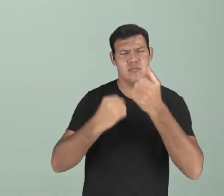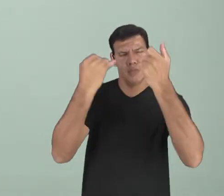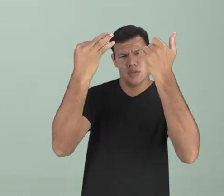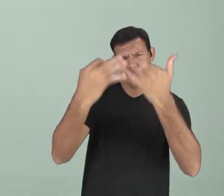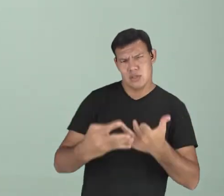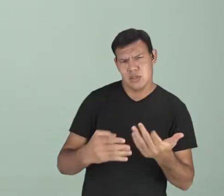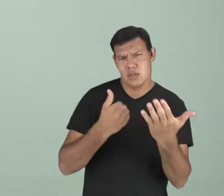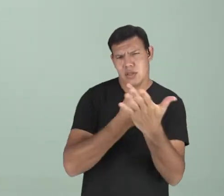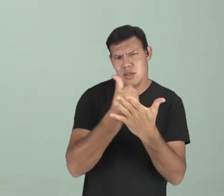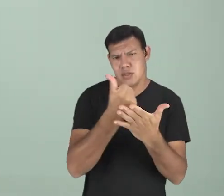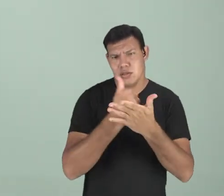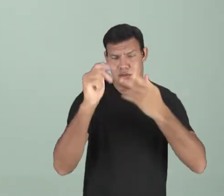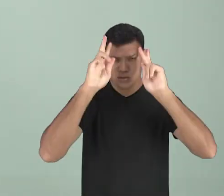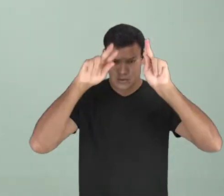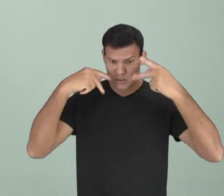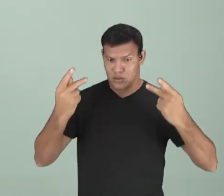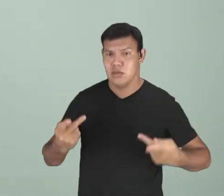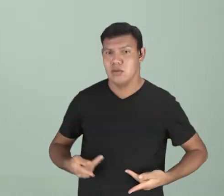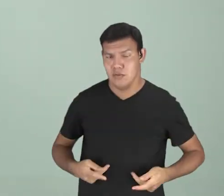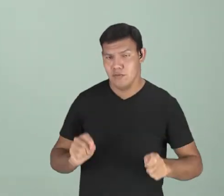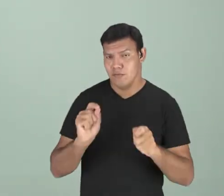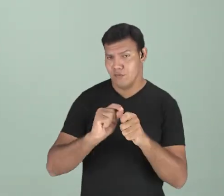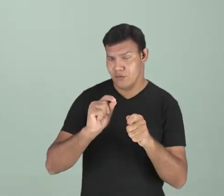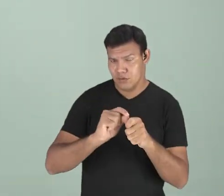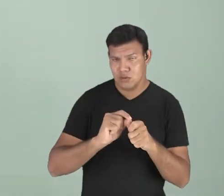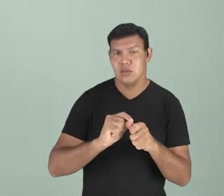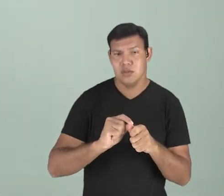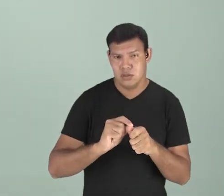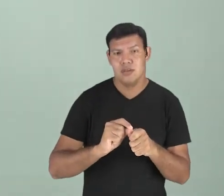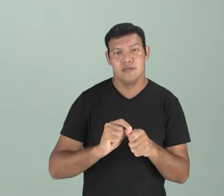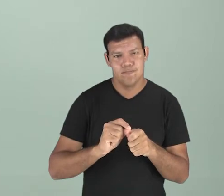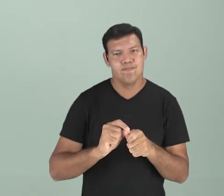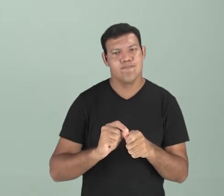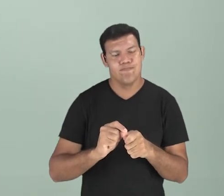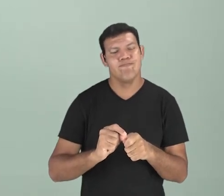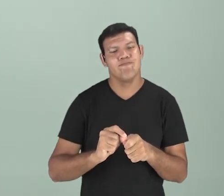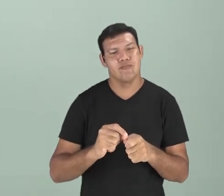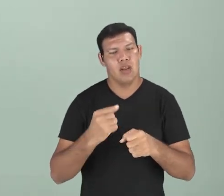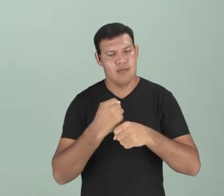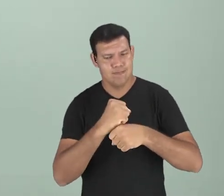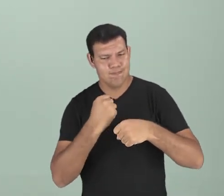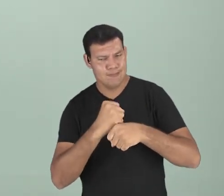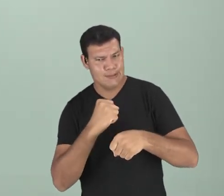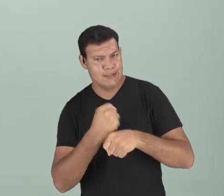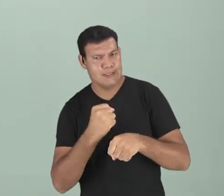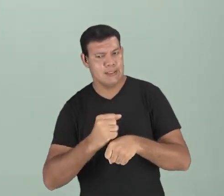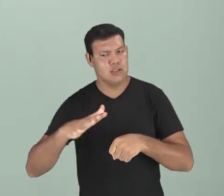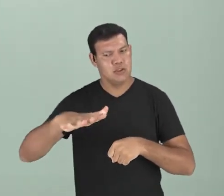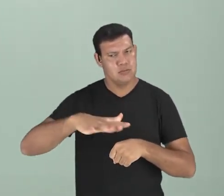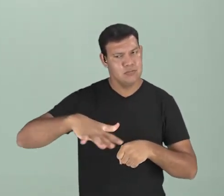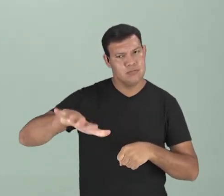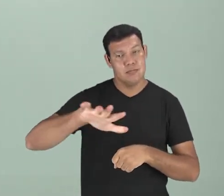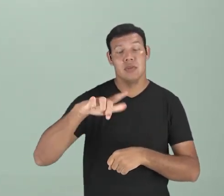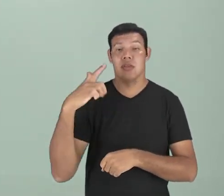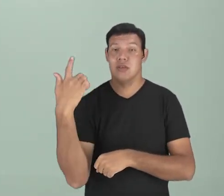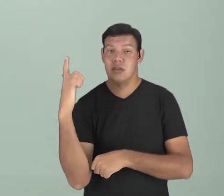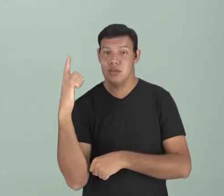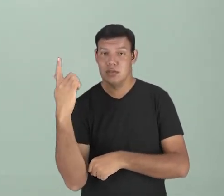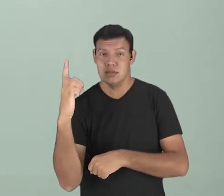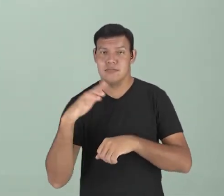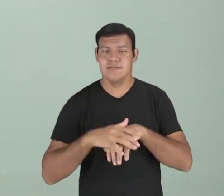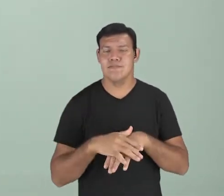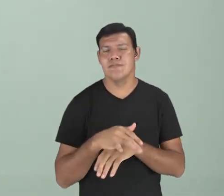trabalho, a atividade humana, ela produz, é o que vai sendo construído como espaço geográfico. Então, se a gente pensar,